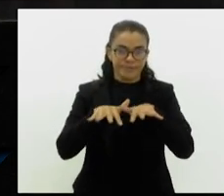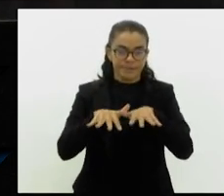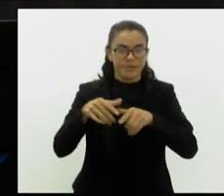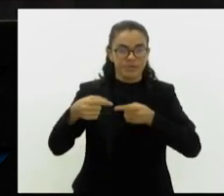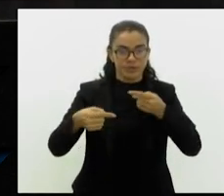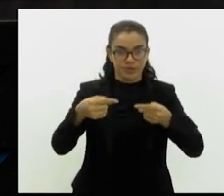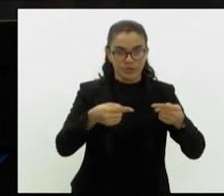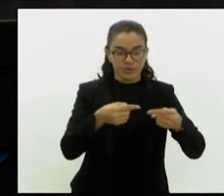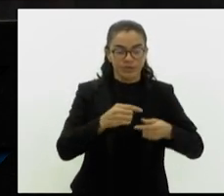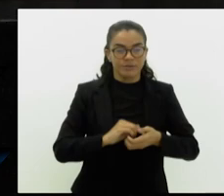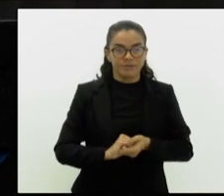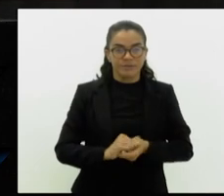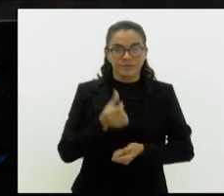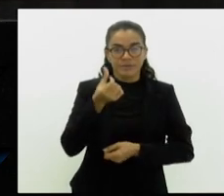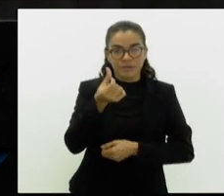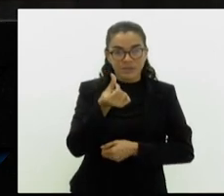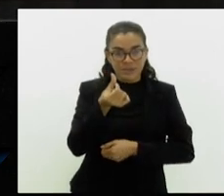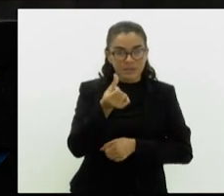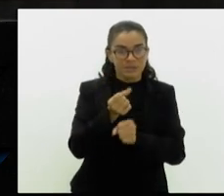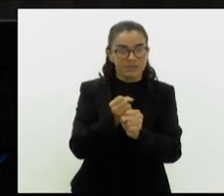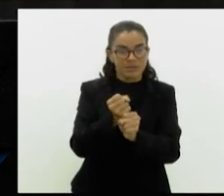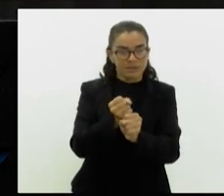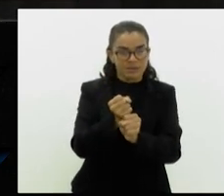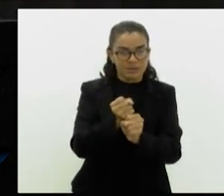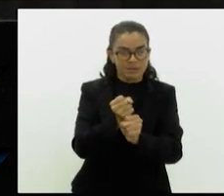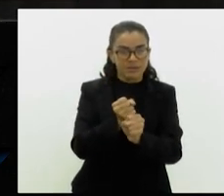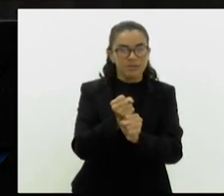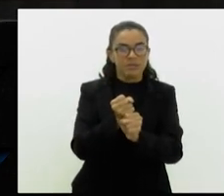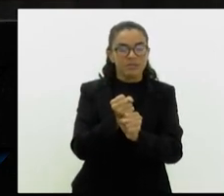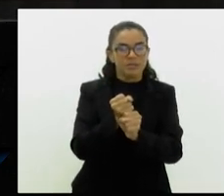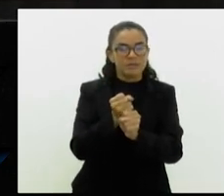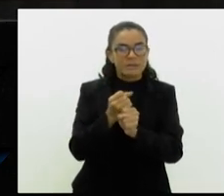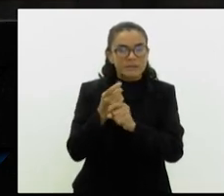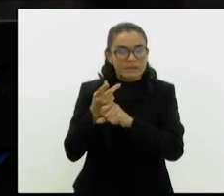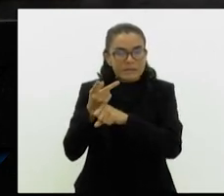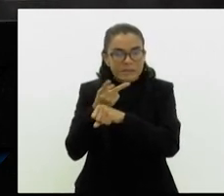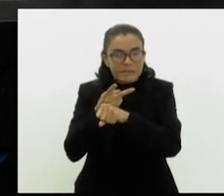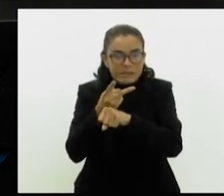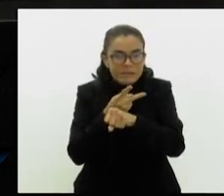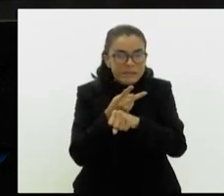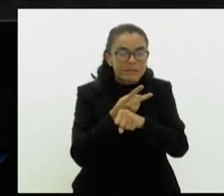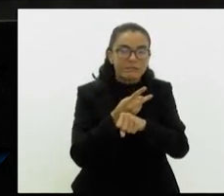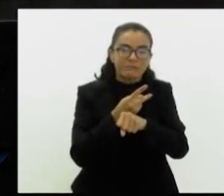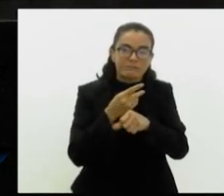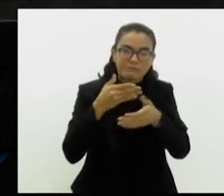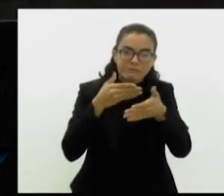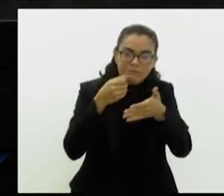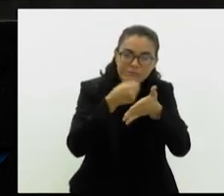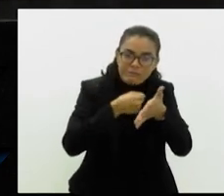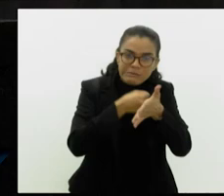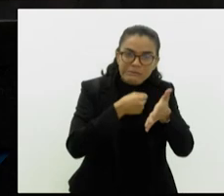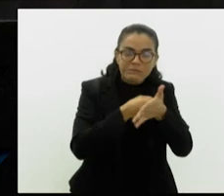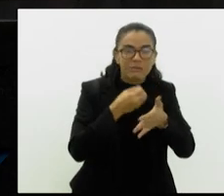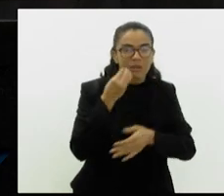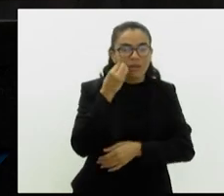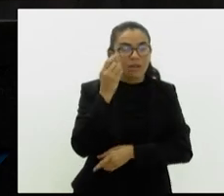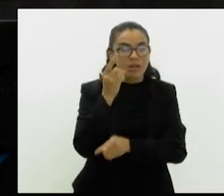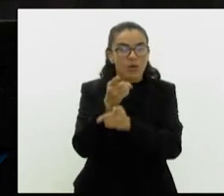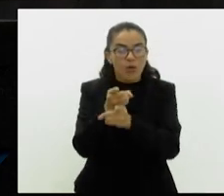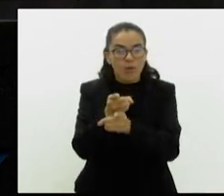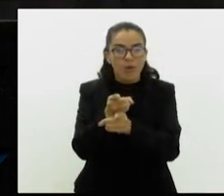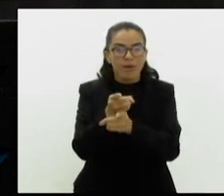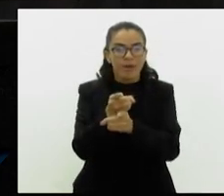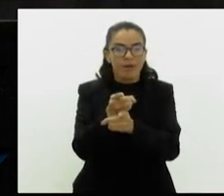plenário 6 anos para desvendar um crime praticado no